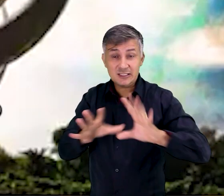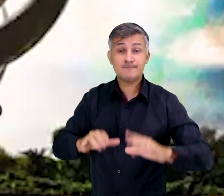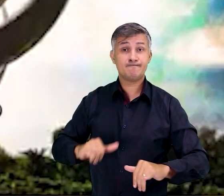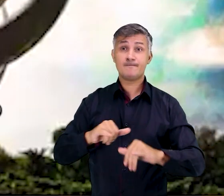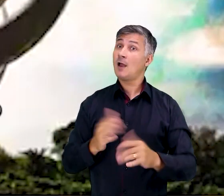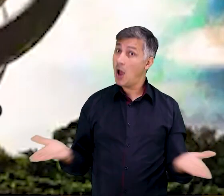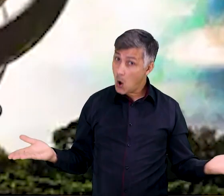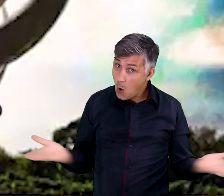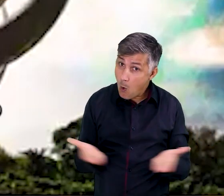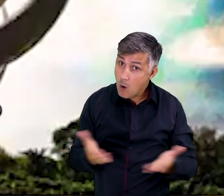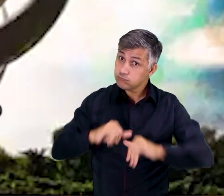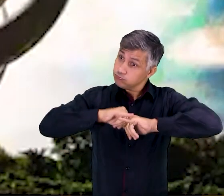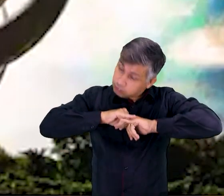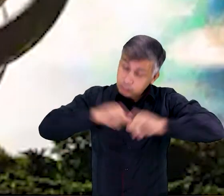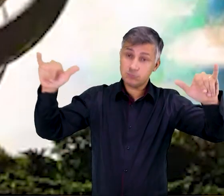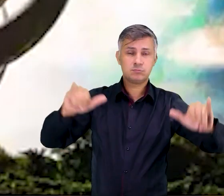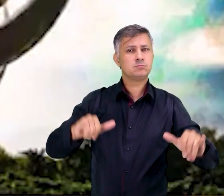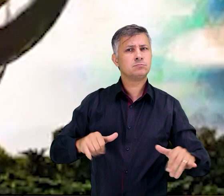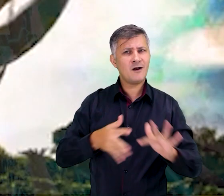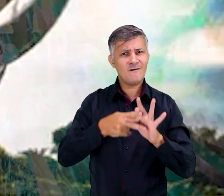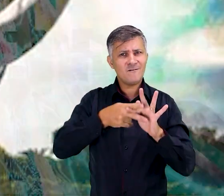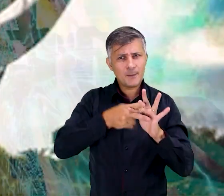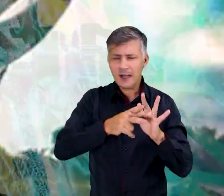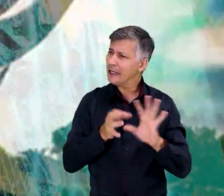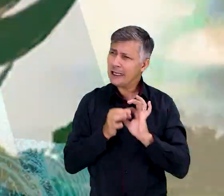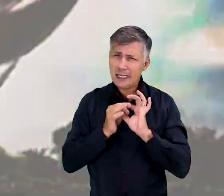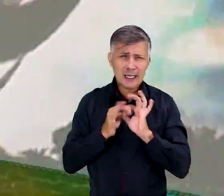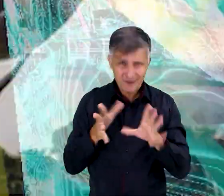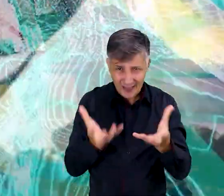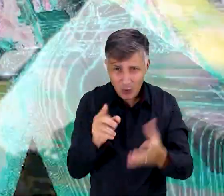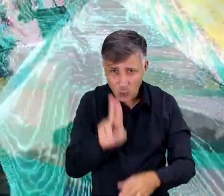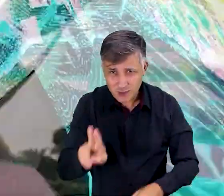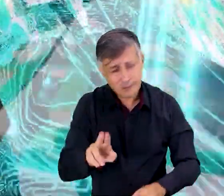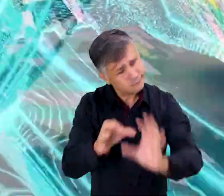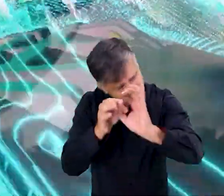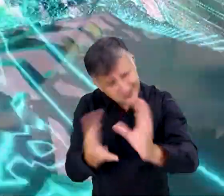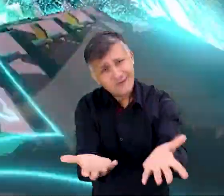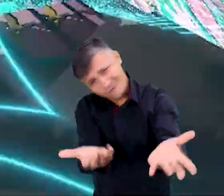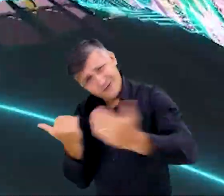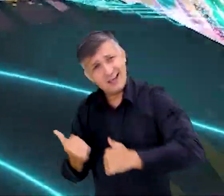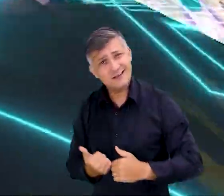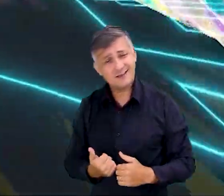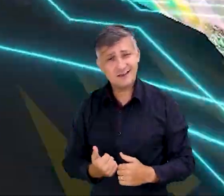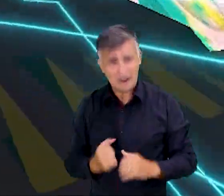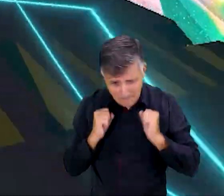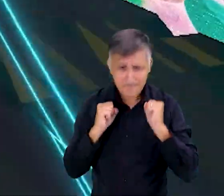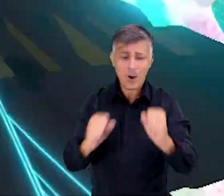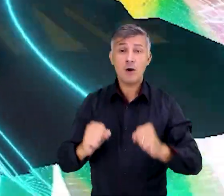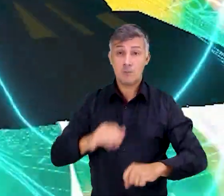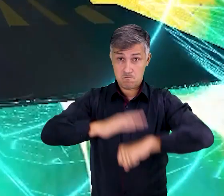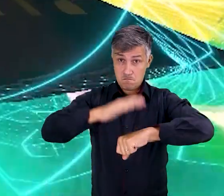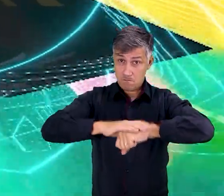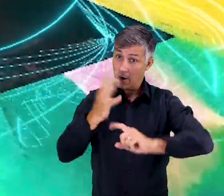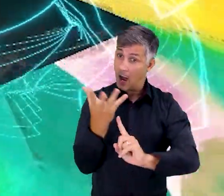nesse manifesto como uma ferramenta amplamente disponível para quem quiser utilizar. Convidando assim